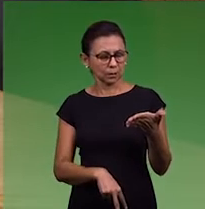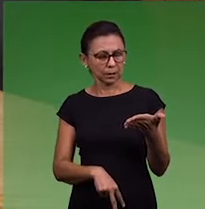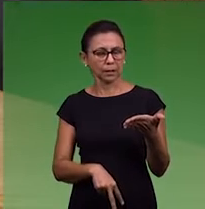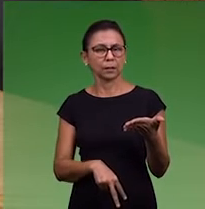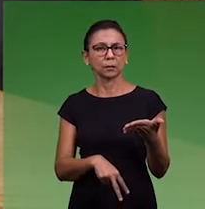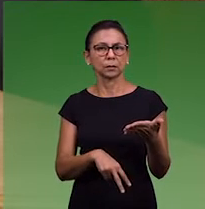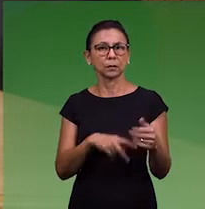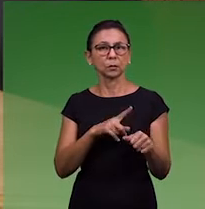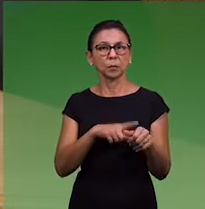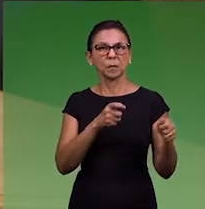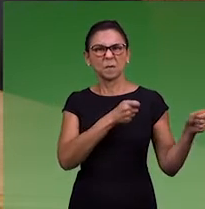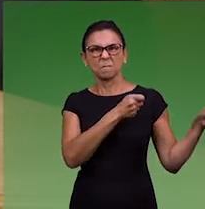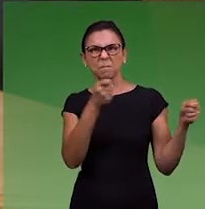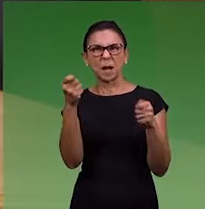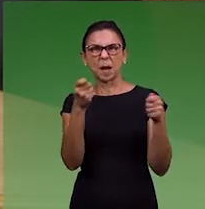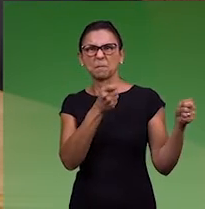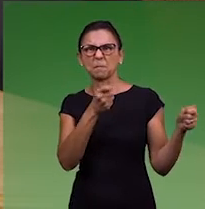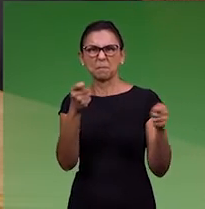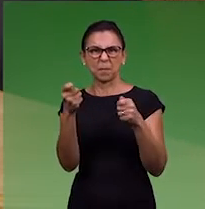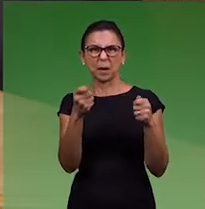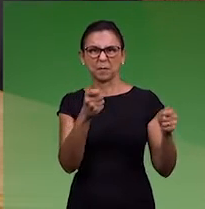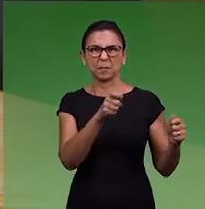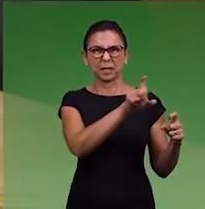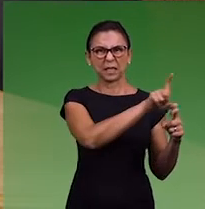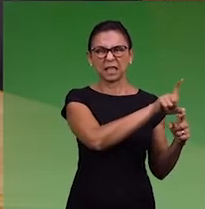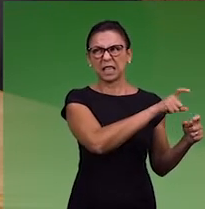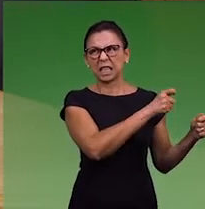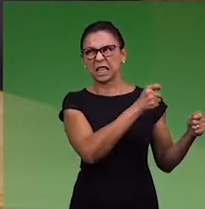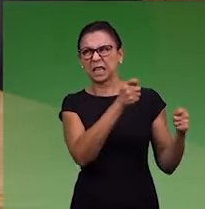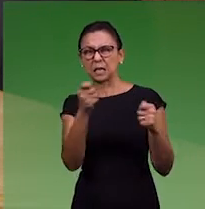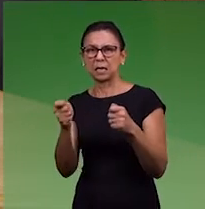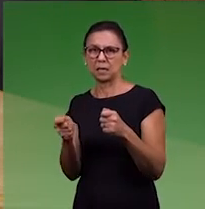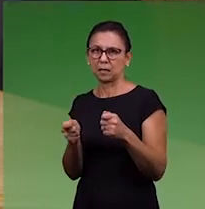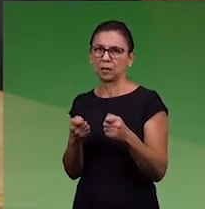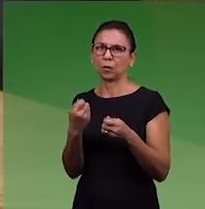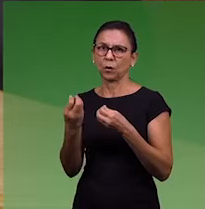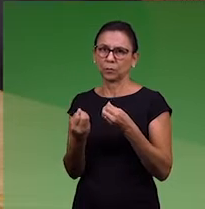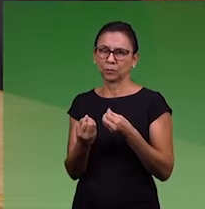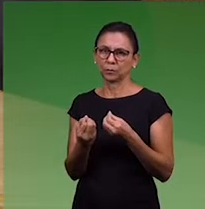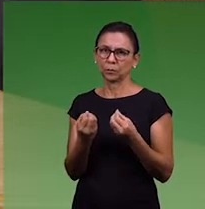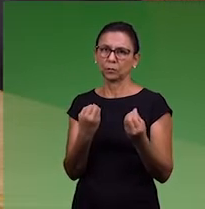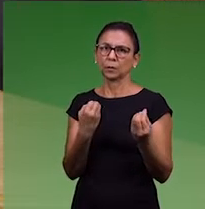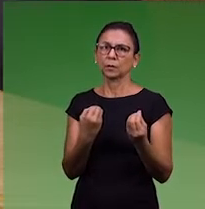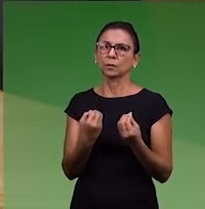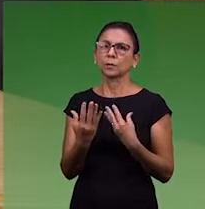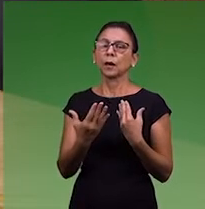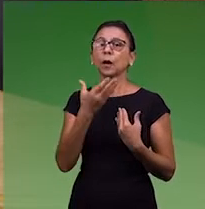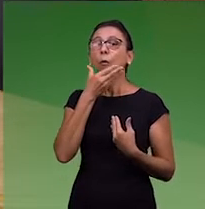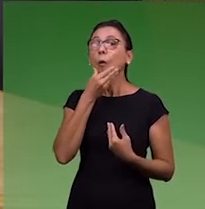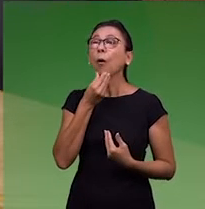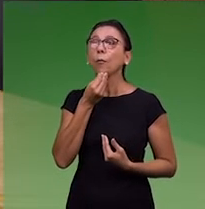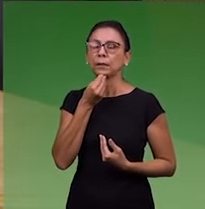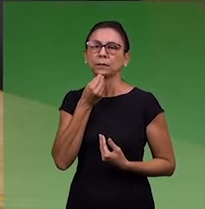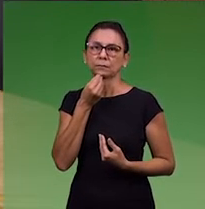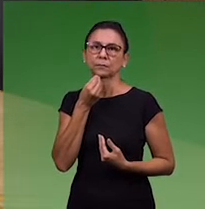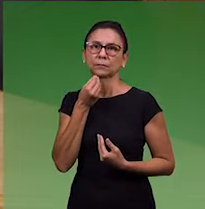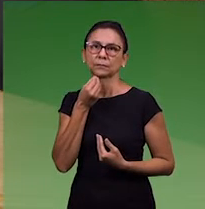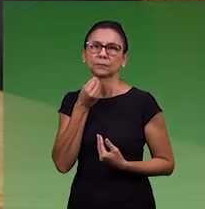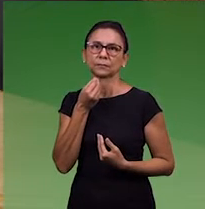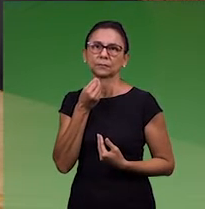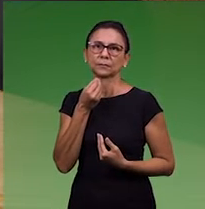sua tentação, Satanás tenta o Senhor Jesus como o homem Jesus. E ele tenta da mesma maneira que o homem é